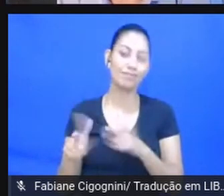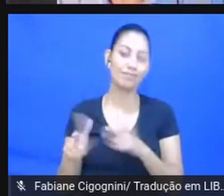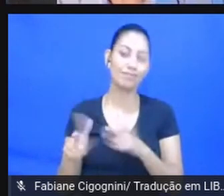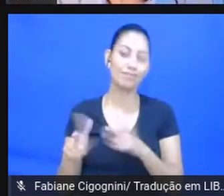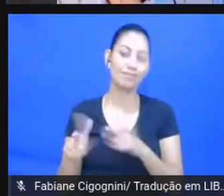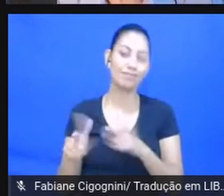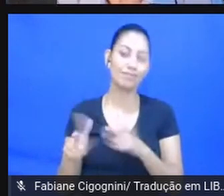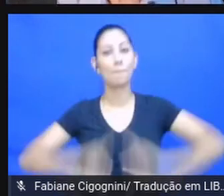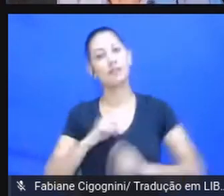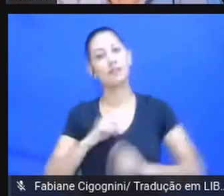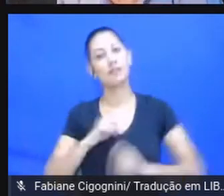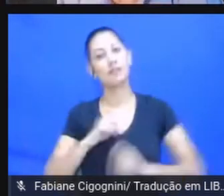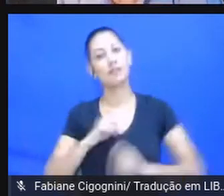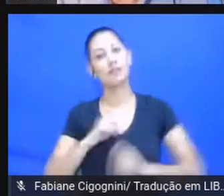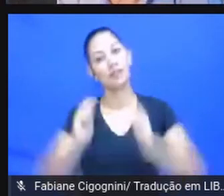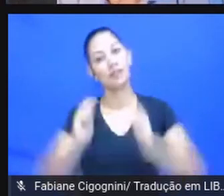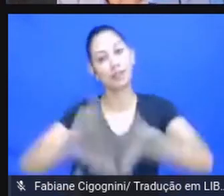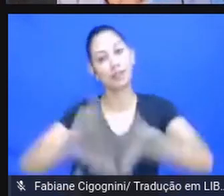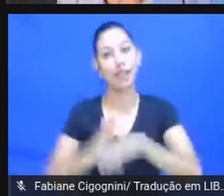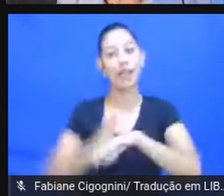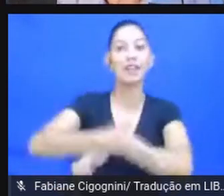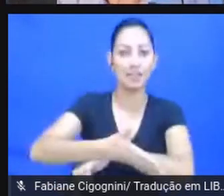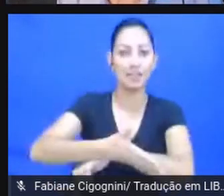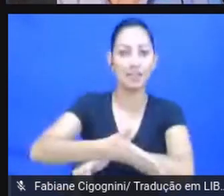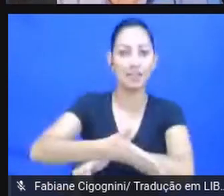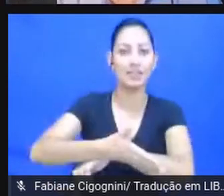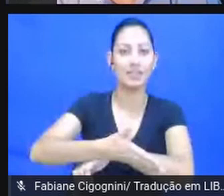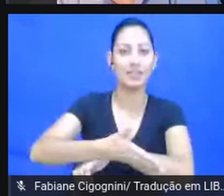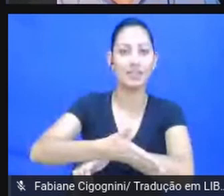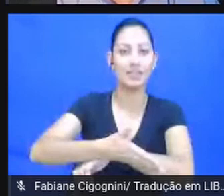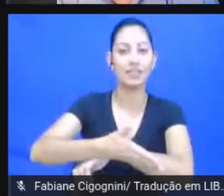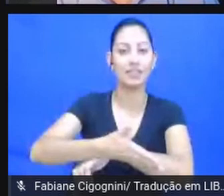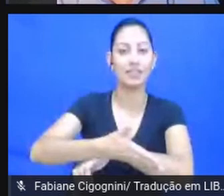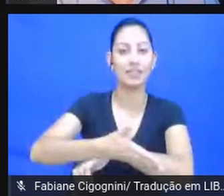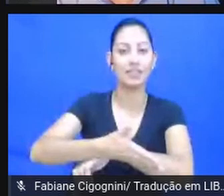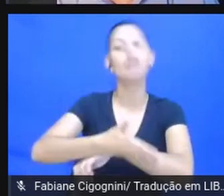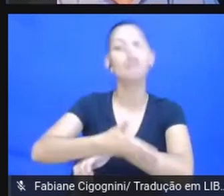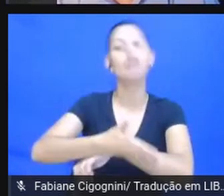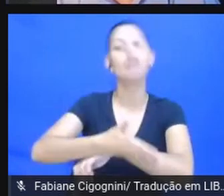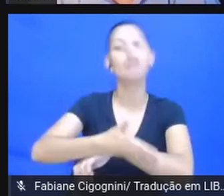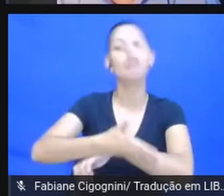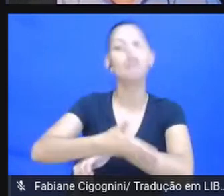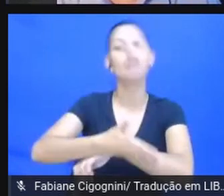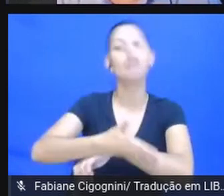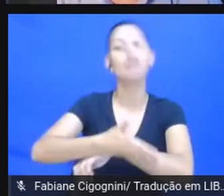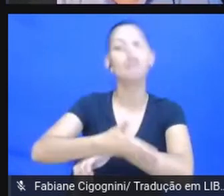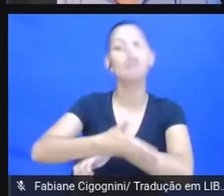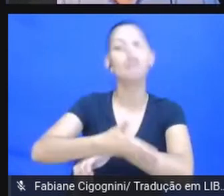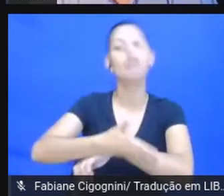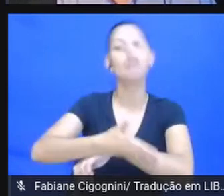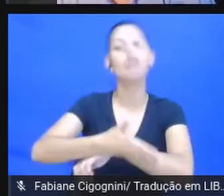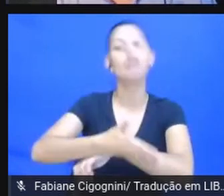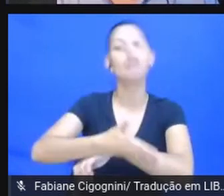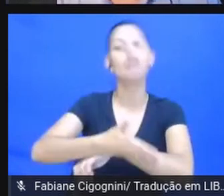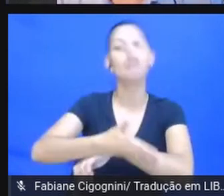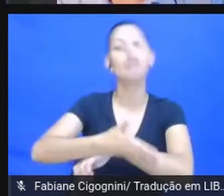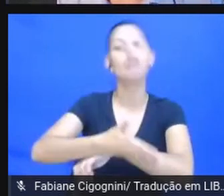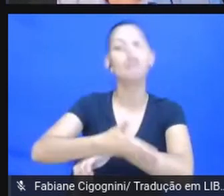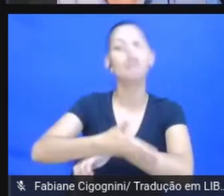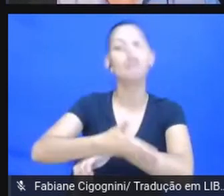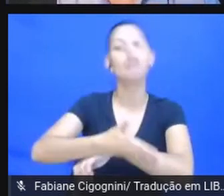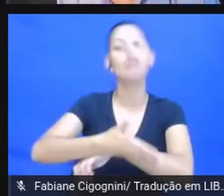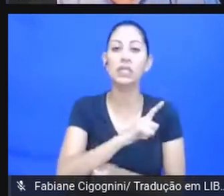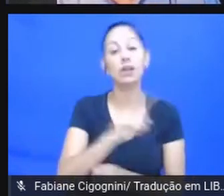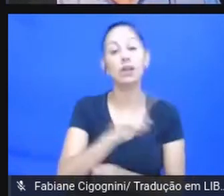têm tremendamente dificuldade de acesso, tem pessoas que nesse período estão trabalhando enquanto os outros estão